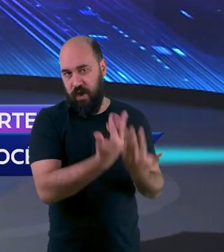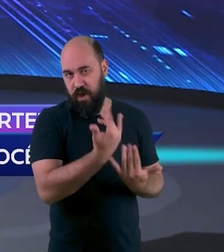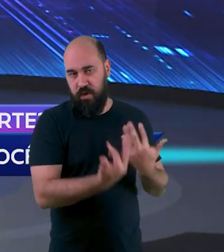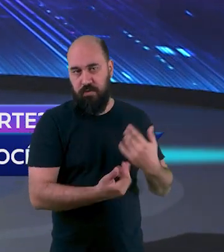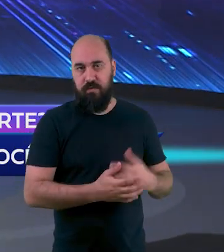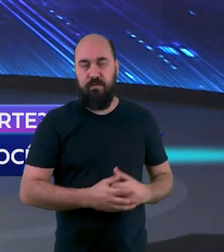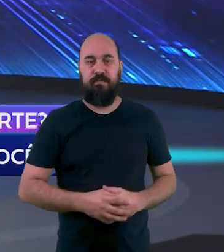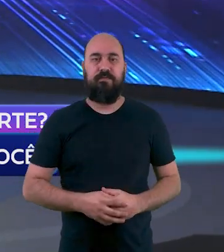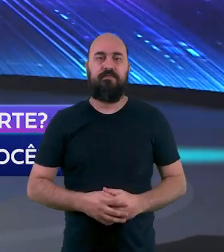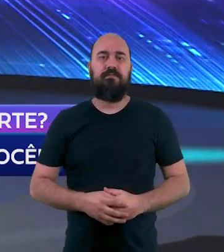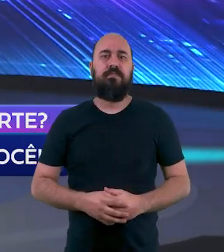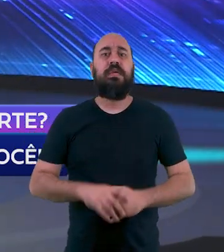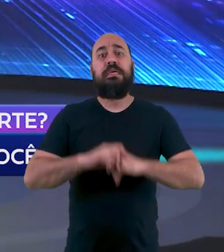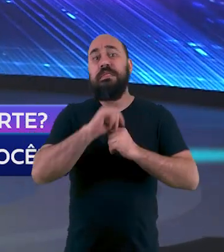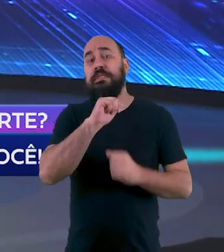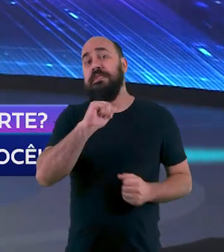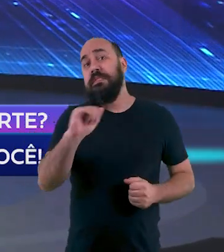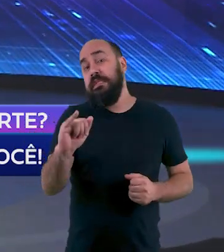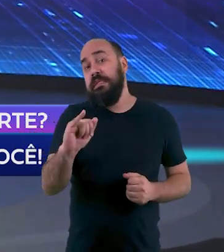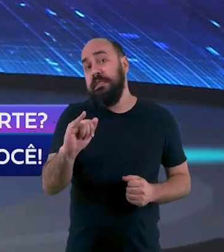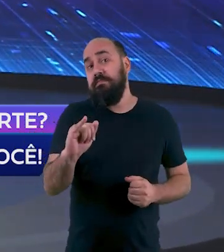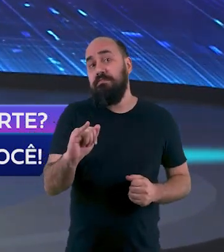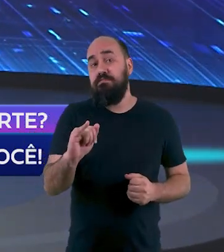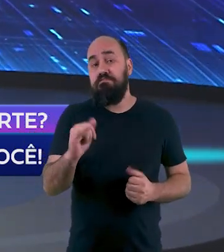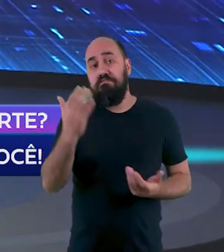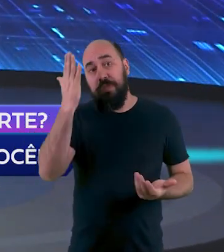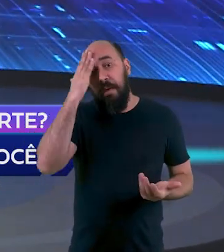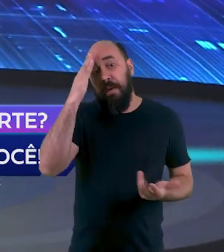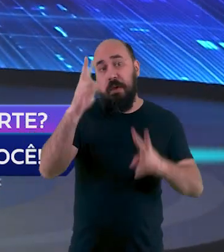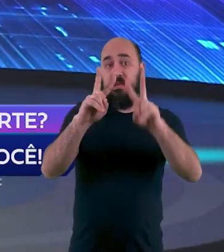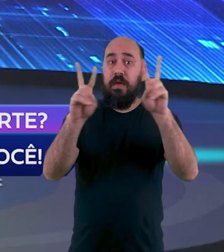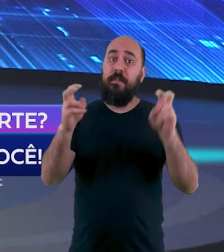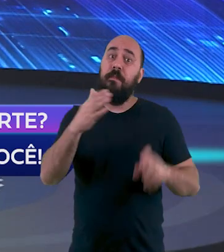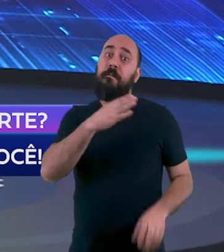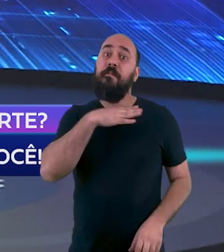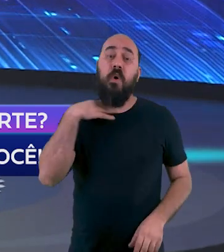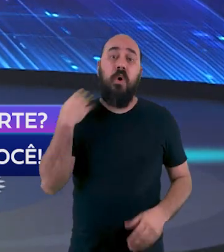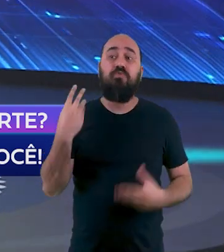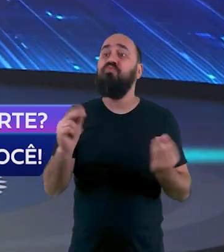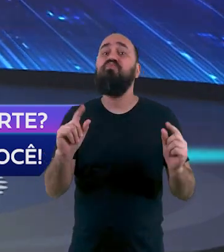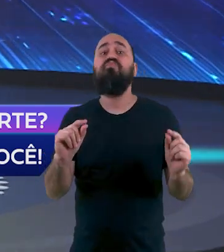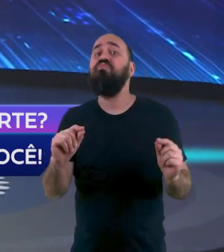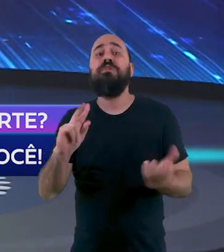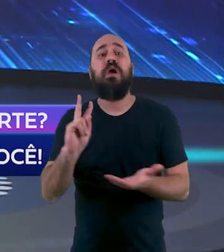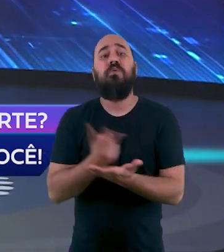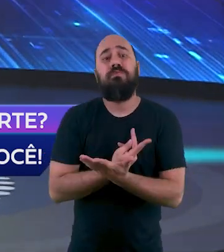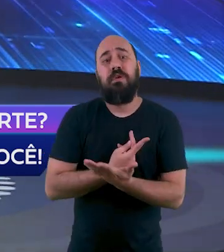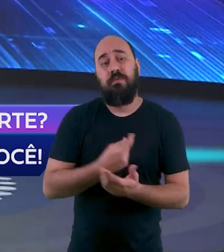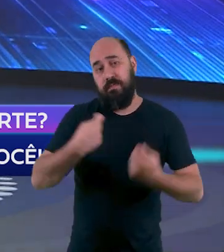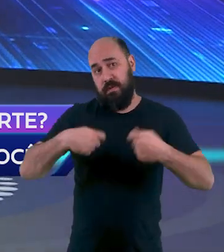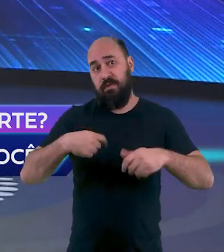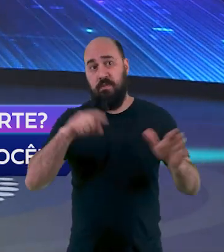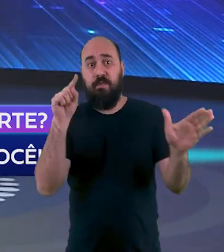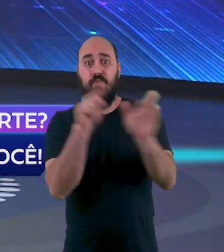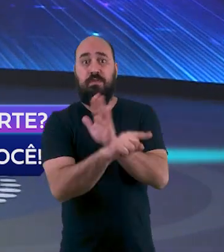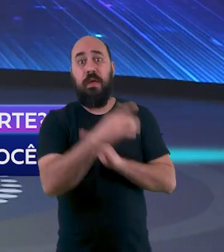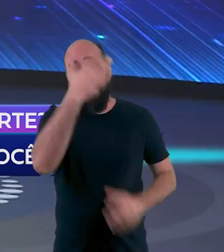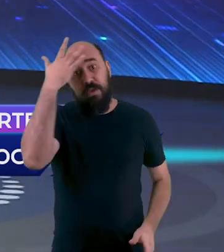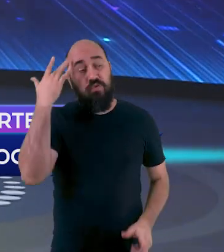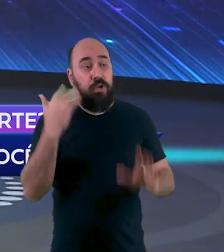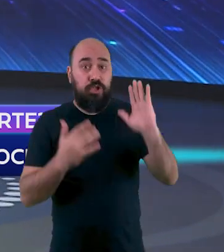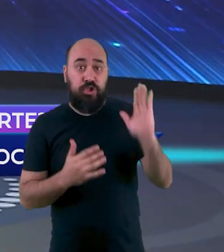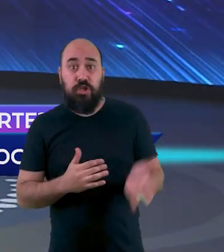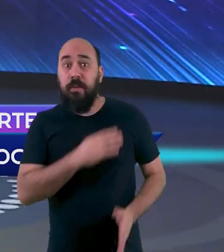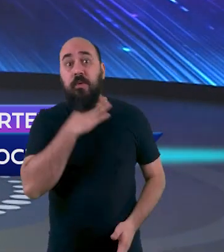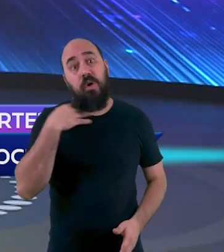pastor? É isso mesmo que eu estou falando para você. Para saber o que acontece na morte, precisamos perguntar para